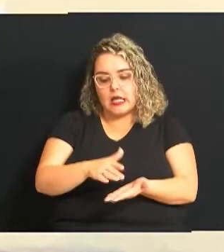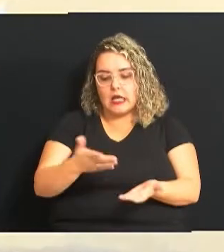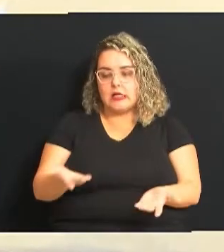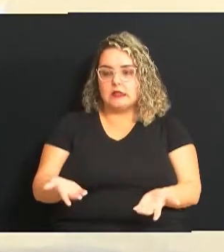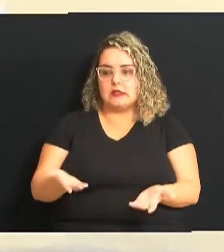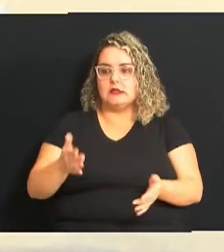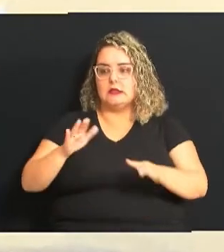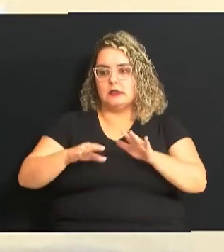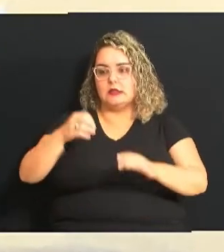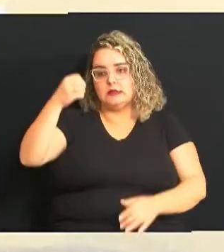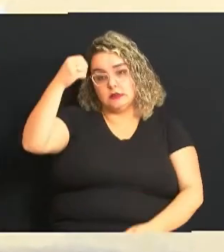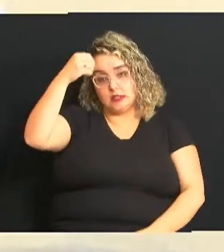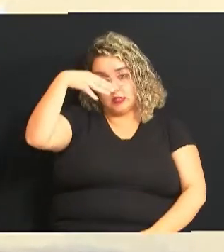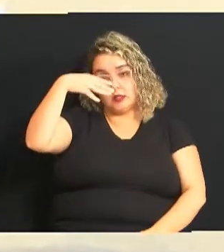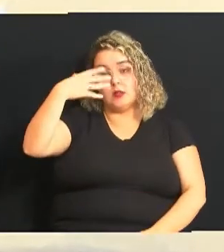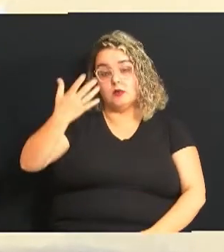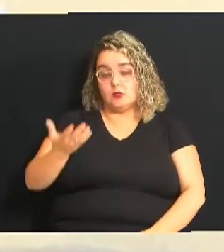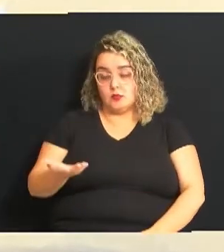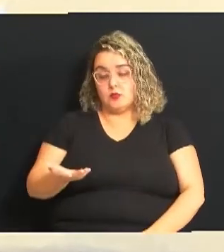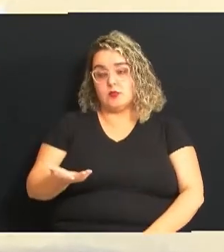a luz, né?